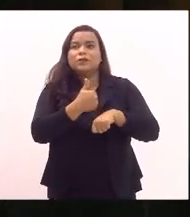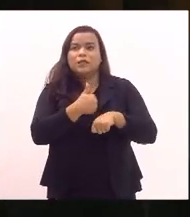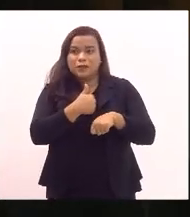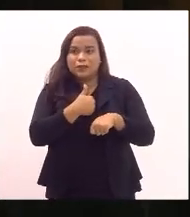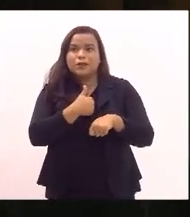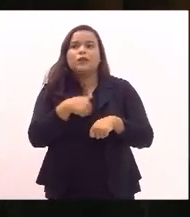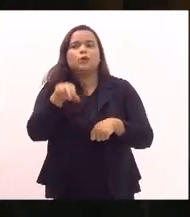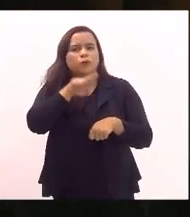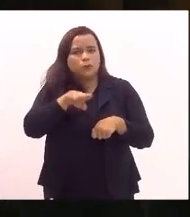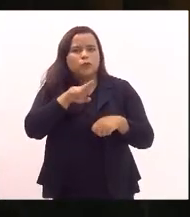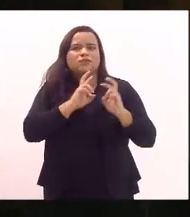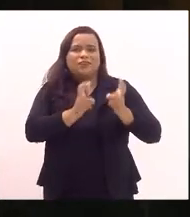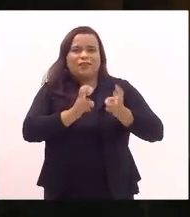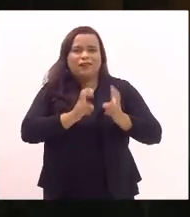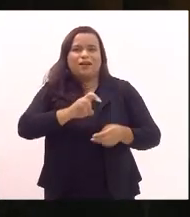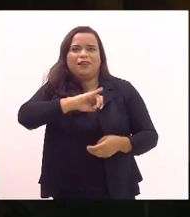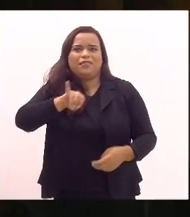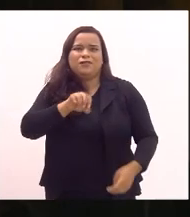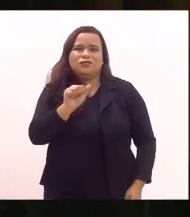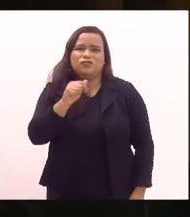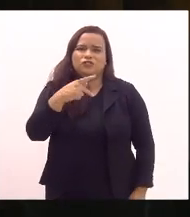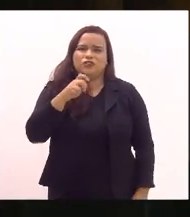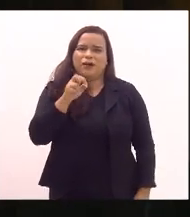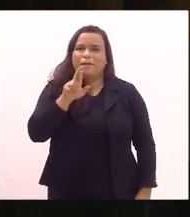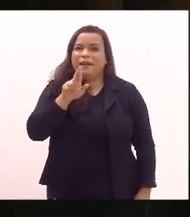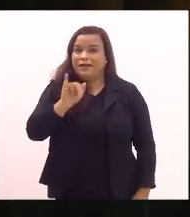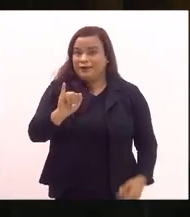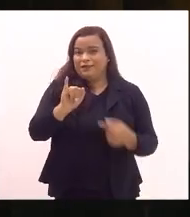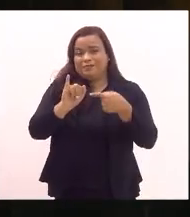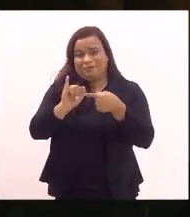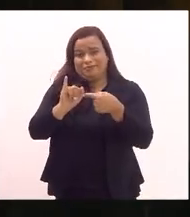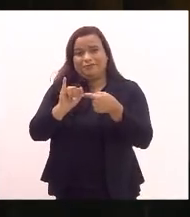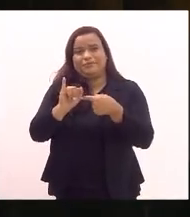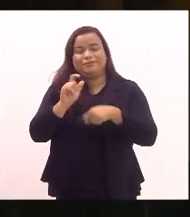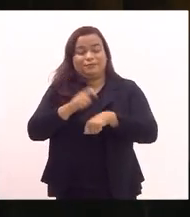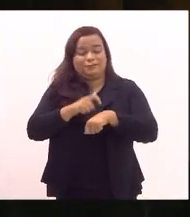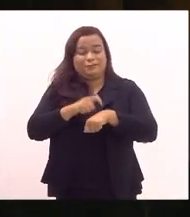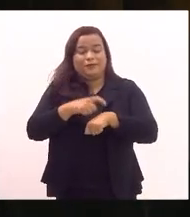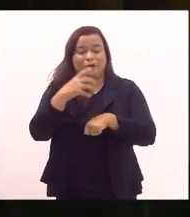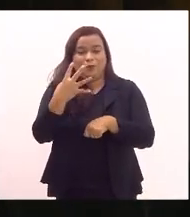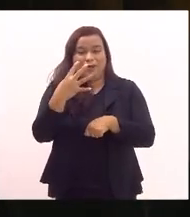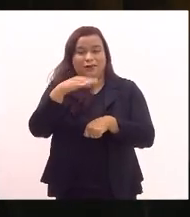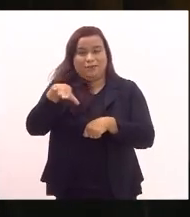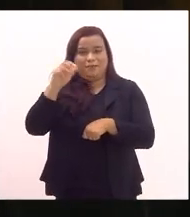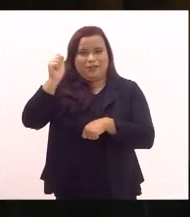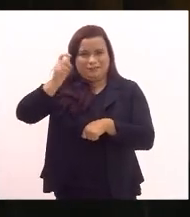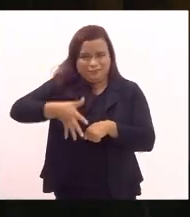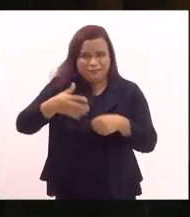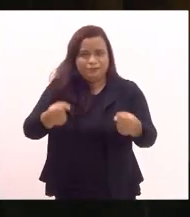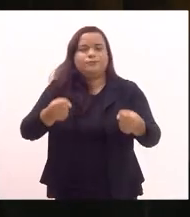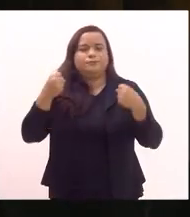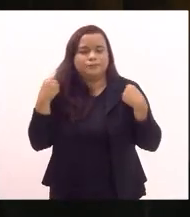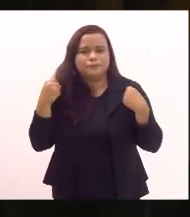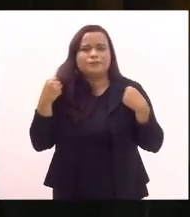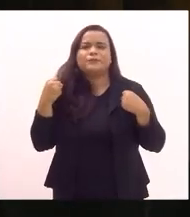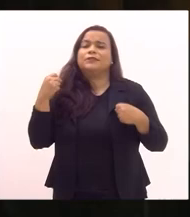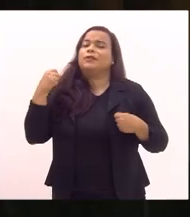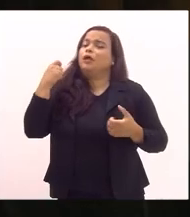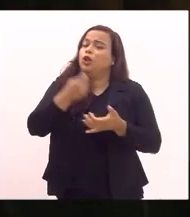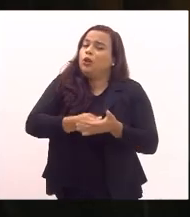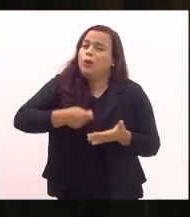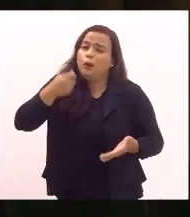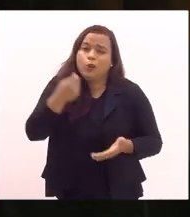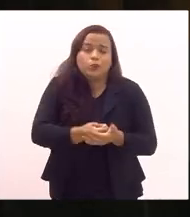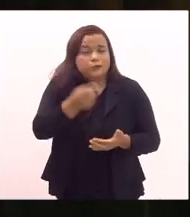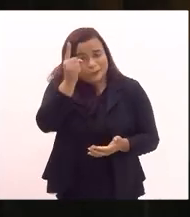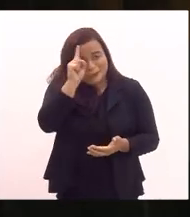usuária do Japeri eu pegava o trem de 4 e 6 da manhã era uma luta uma